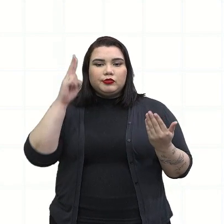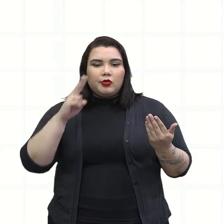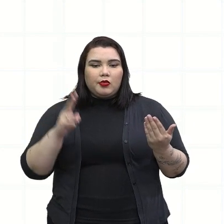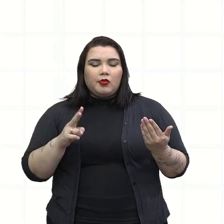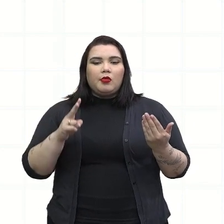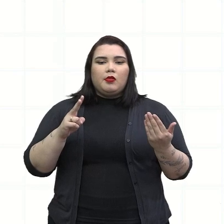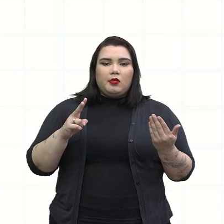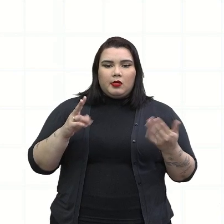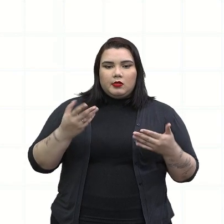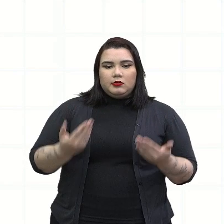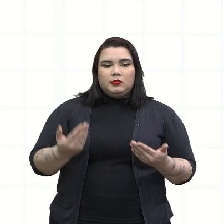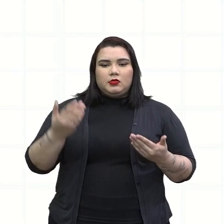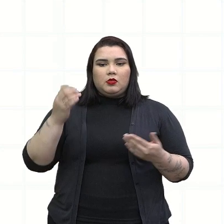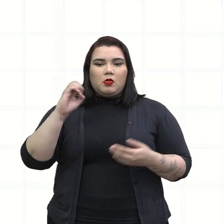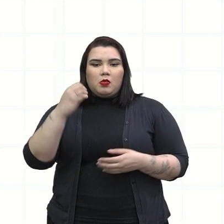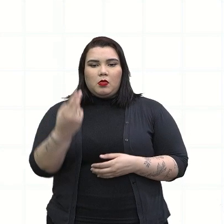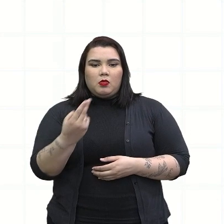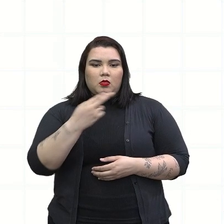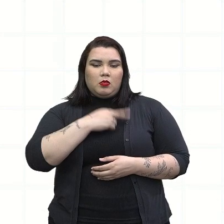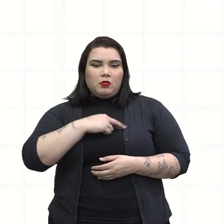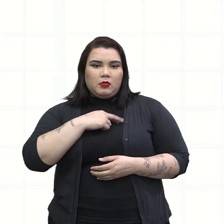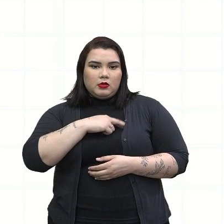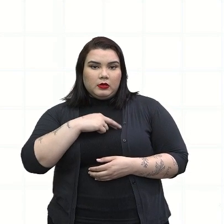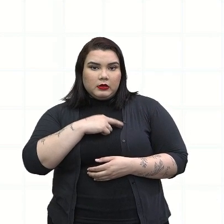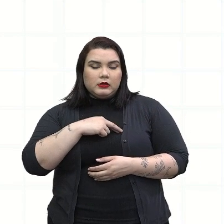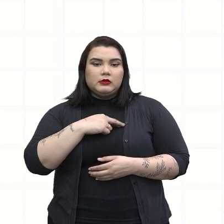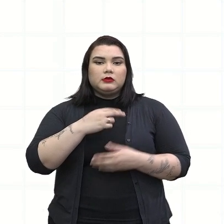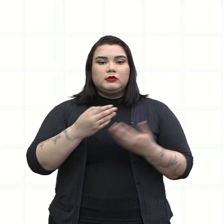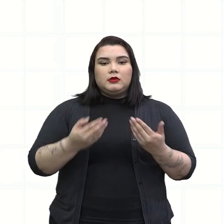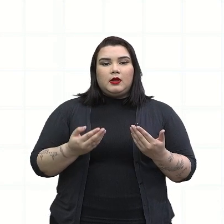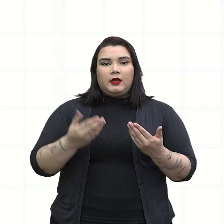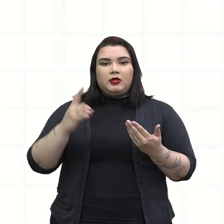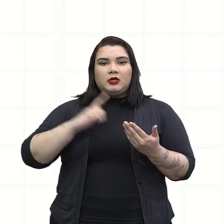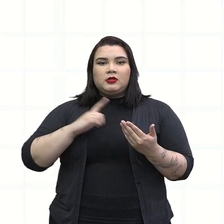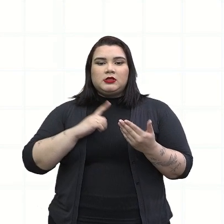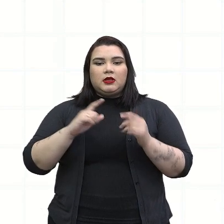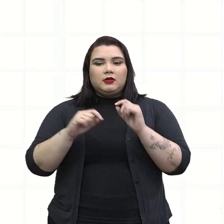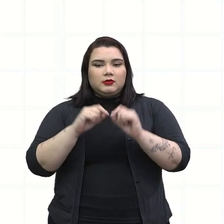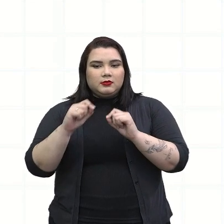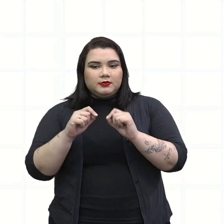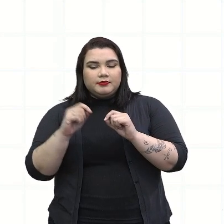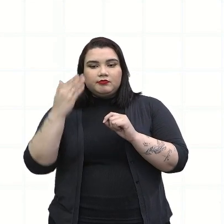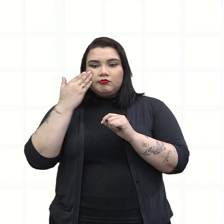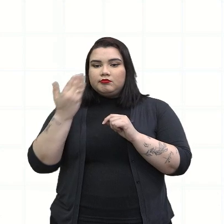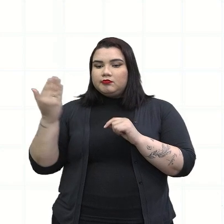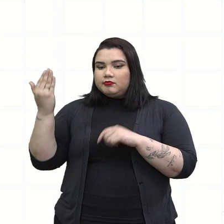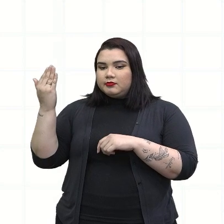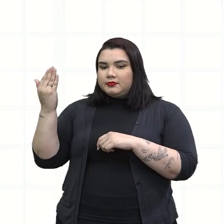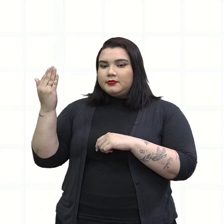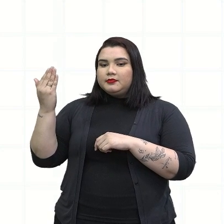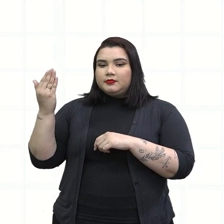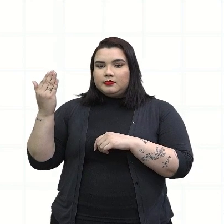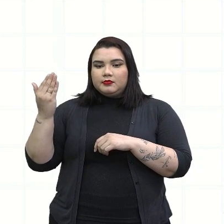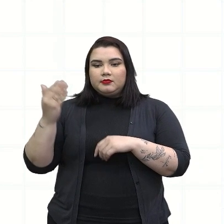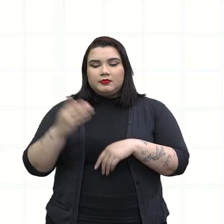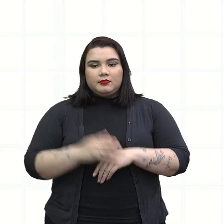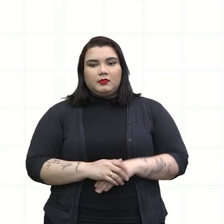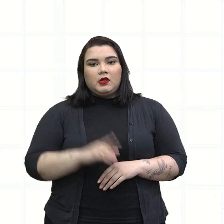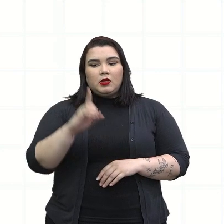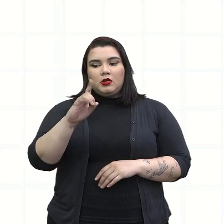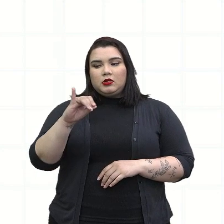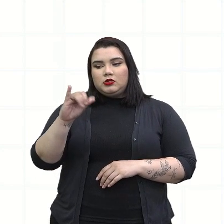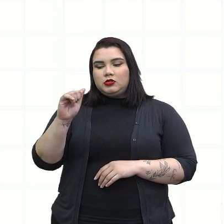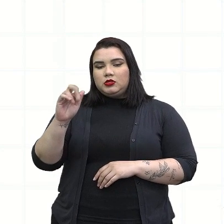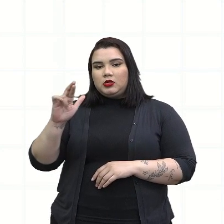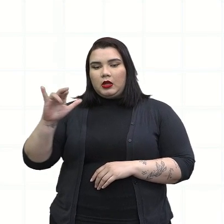or romance, novel. Esse aqui, ó, Today's my favorite day, a gente percebe que é um diário,